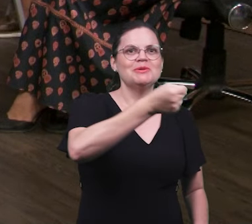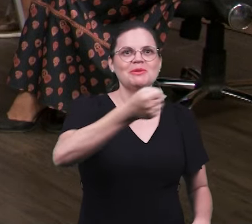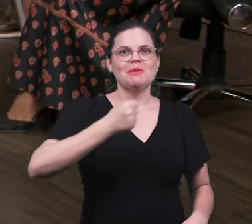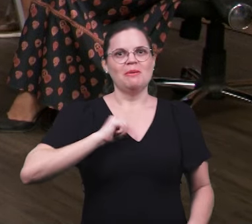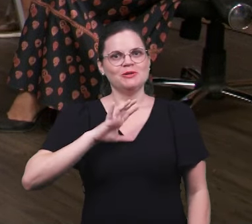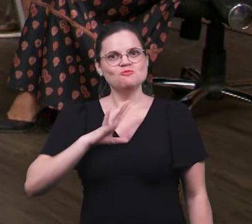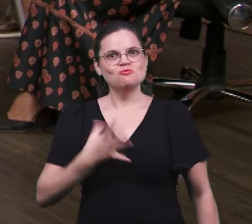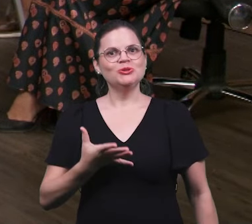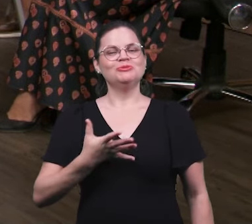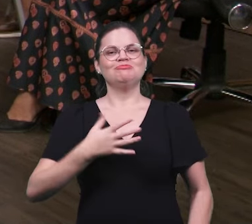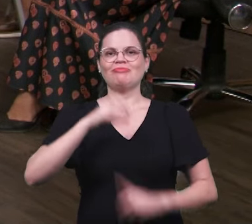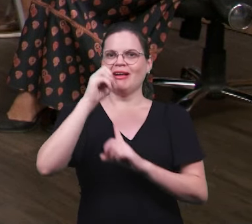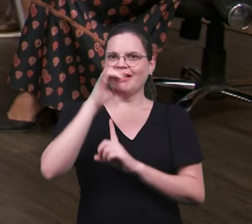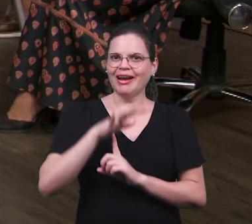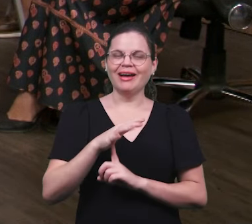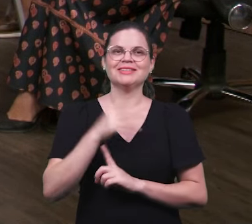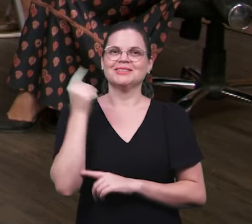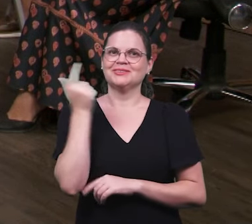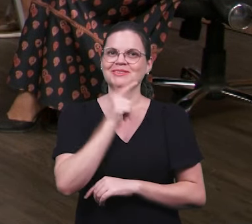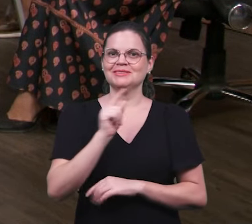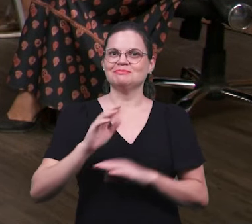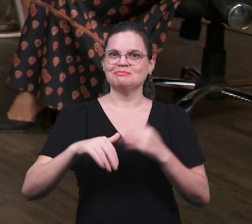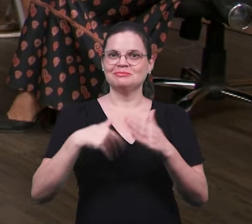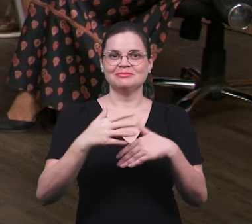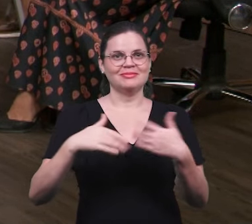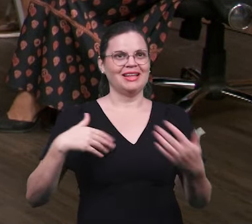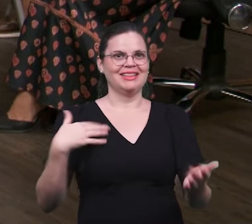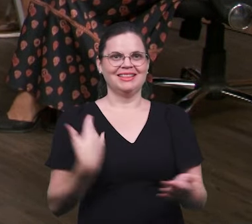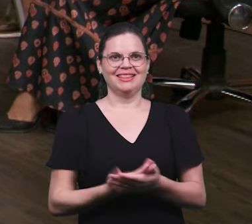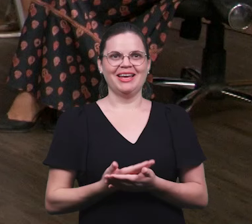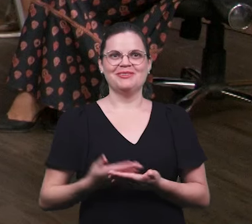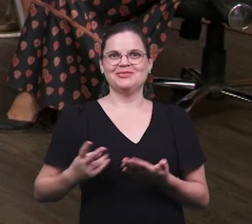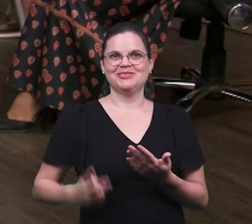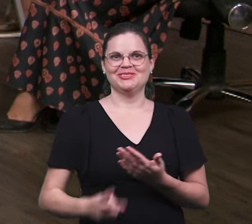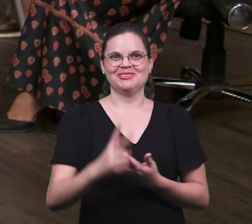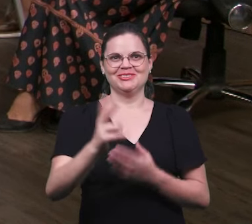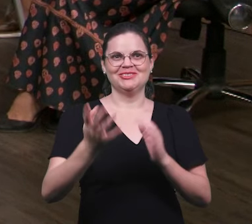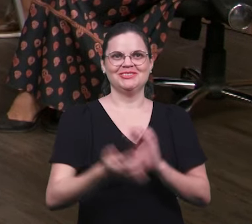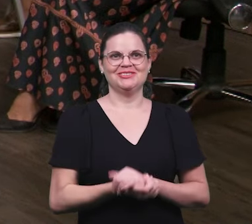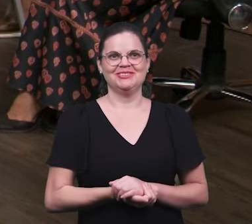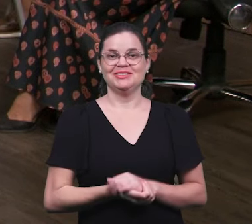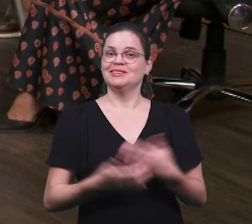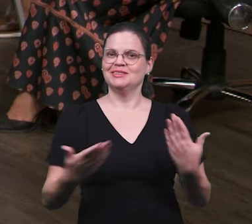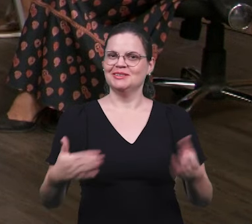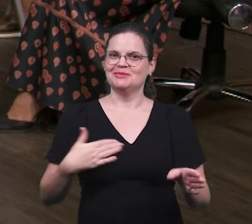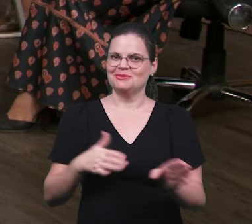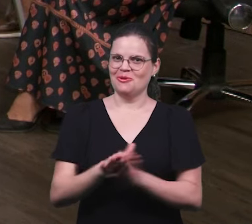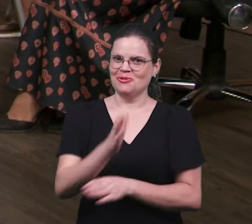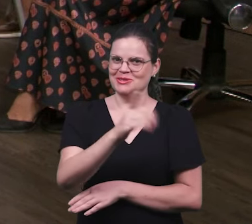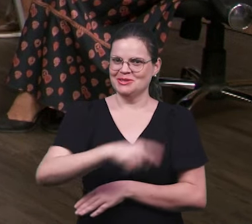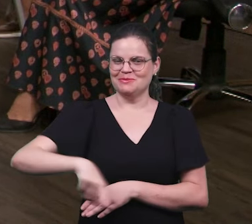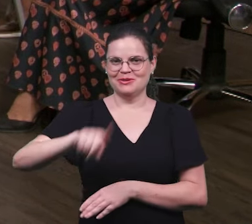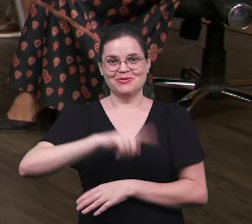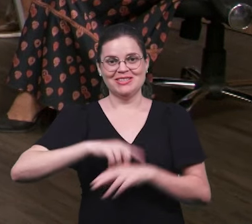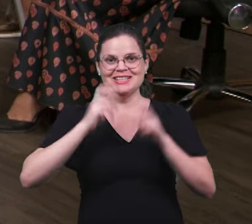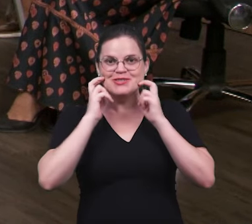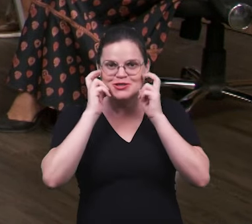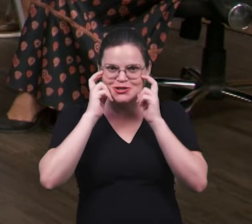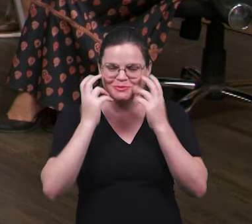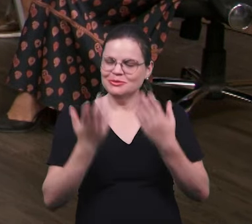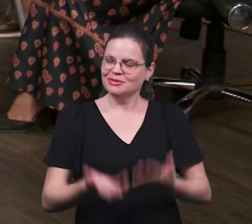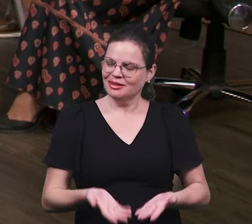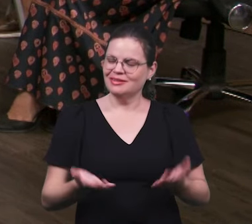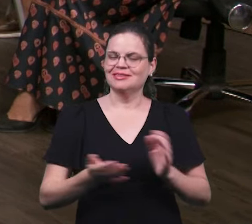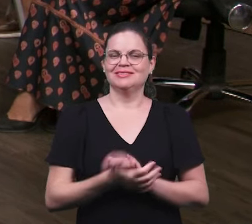a ousadia, a graça. E depois disso, até hoje, eu continuo. Fica aí, então, o conselho para os tímidos aí, ó, na rede